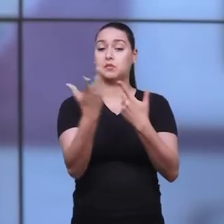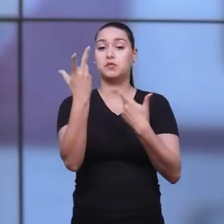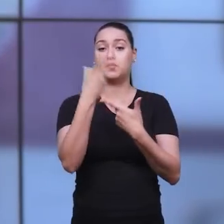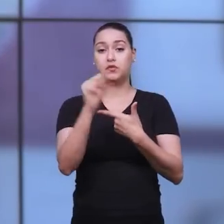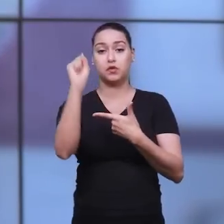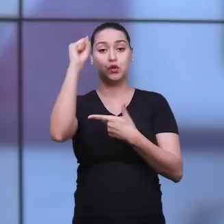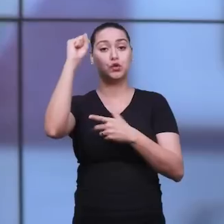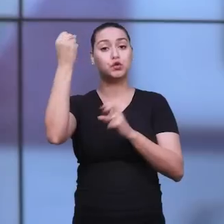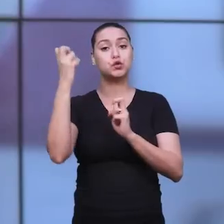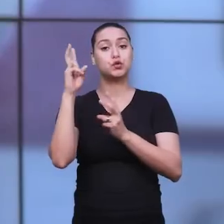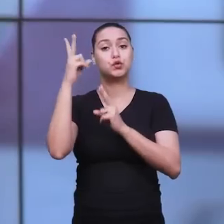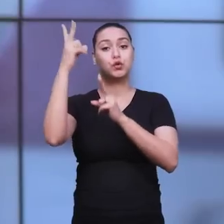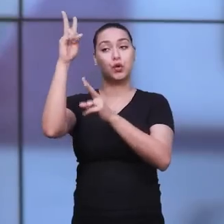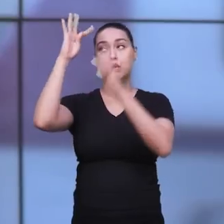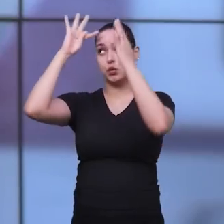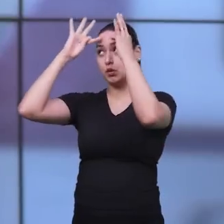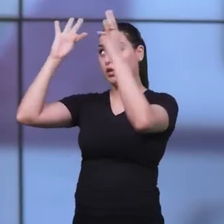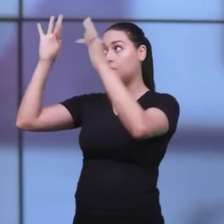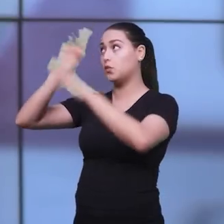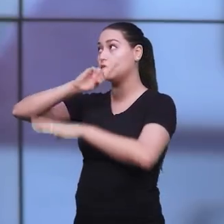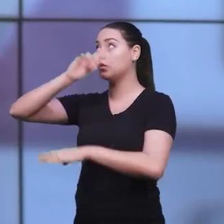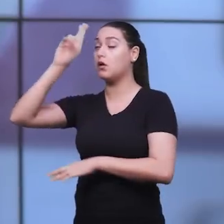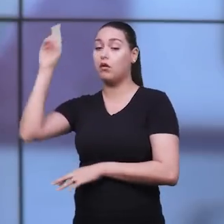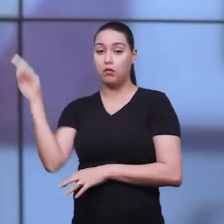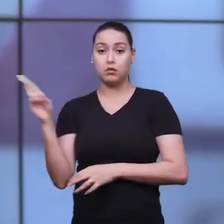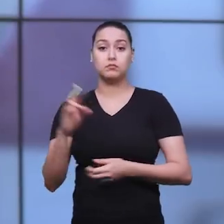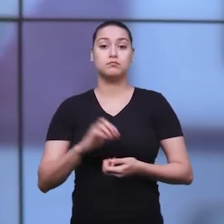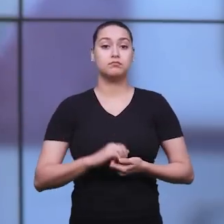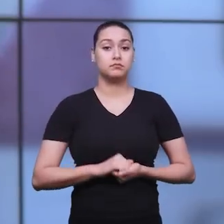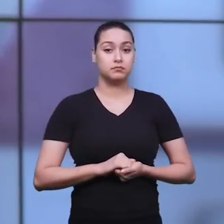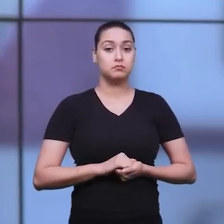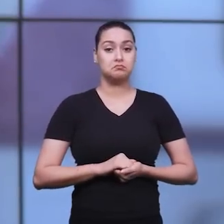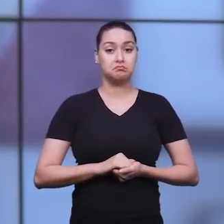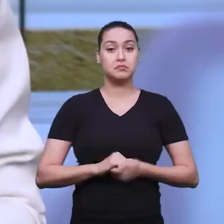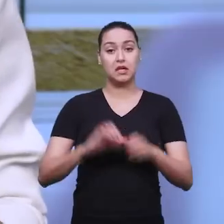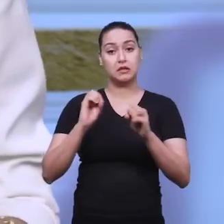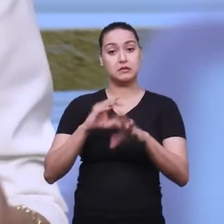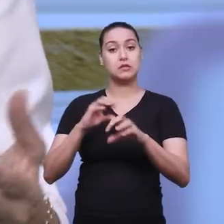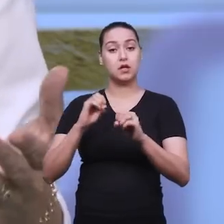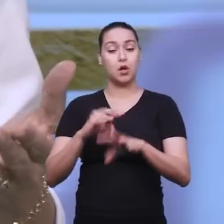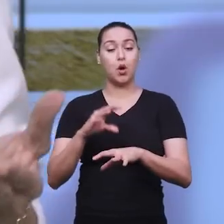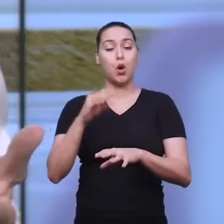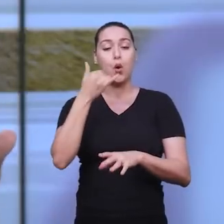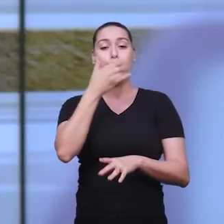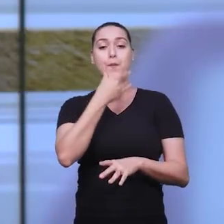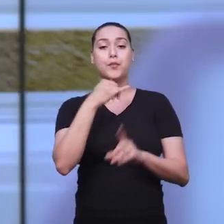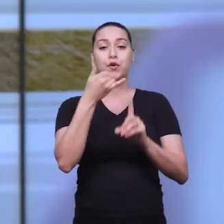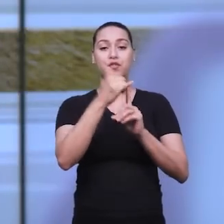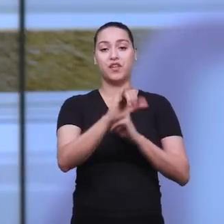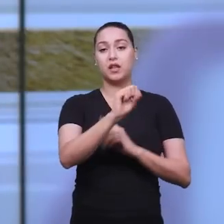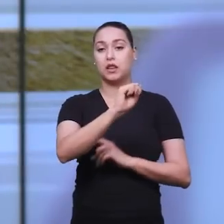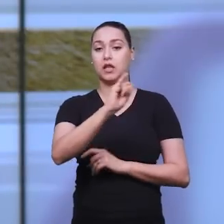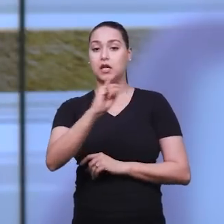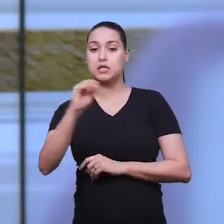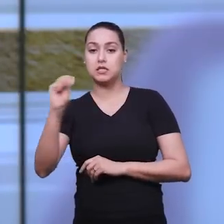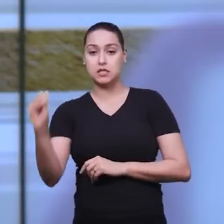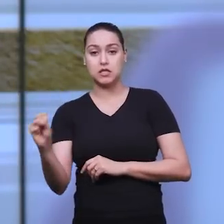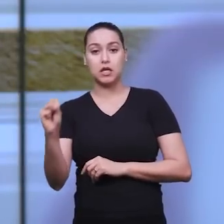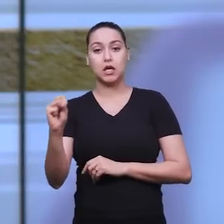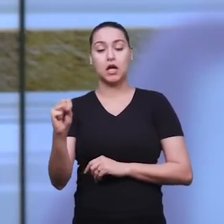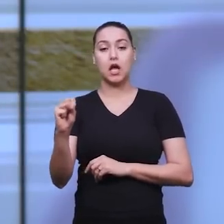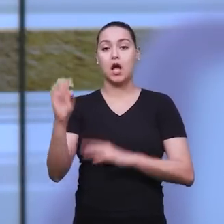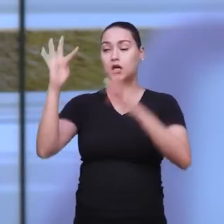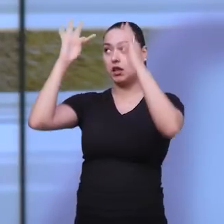preparando nossas famílias a serem vitoriosas no temor do Senhor. Como ensinou o profeta Isaías,